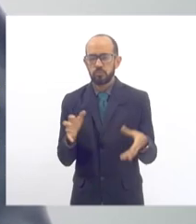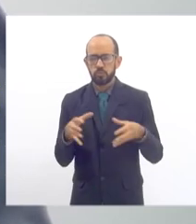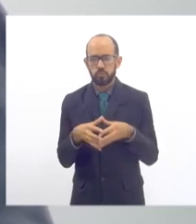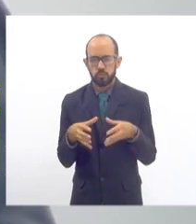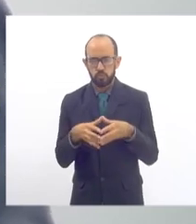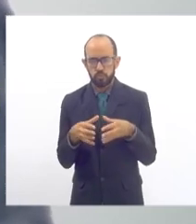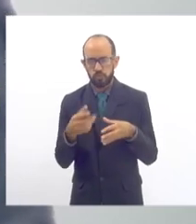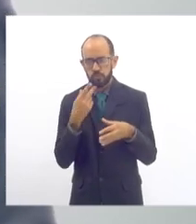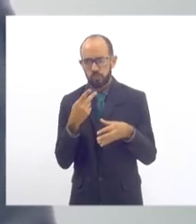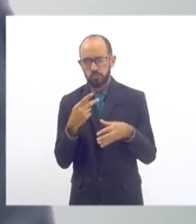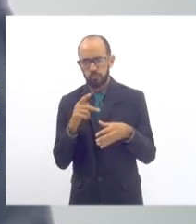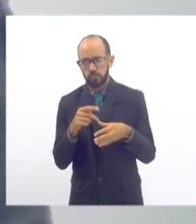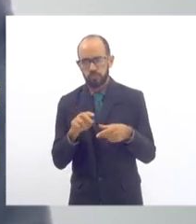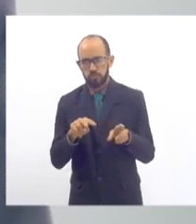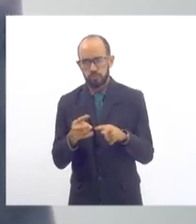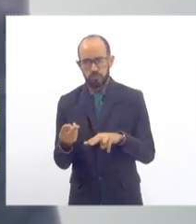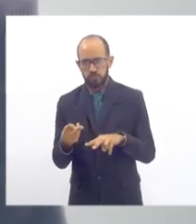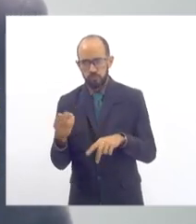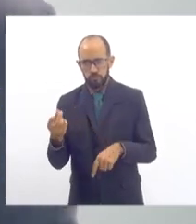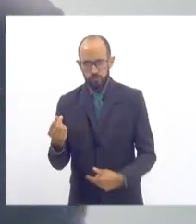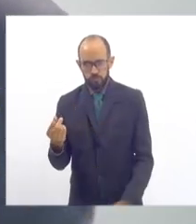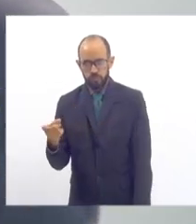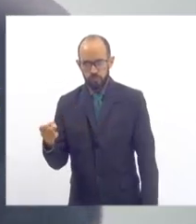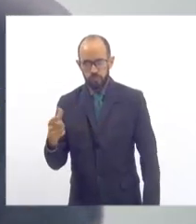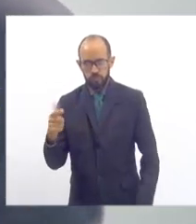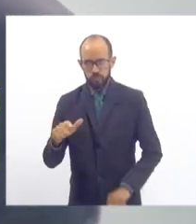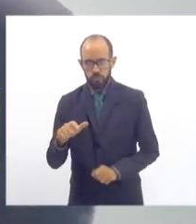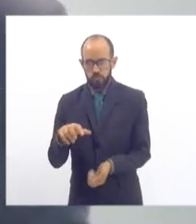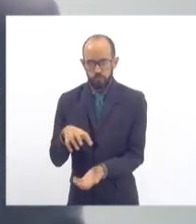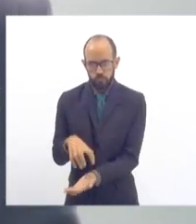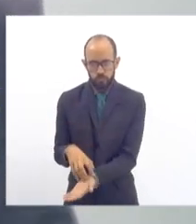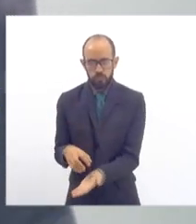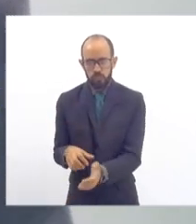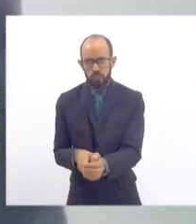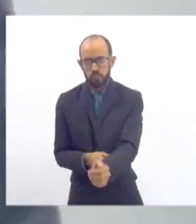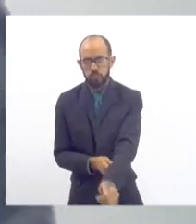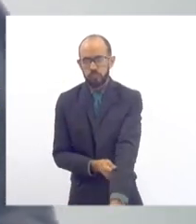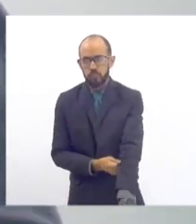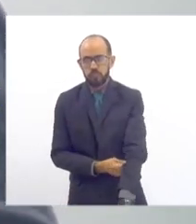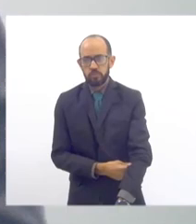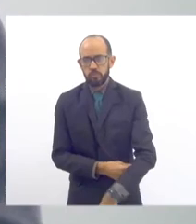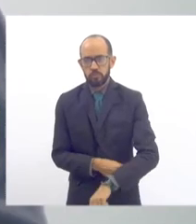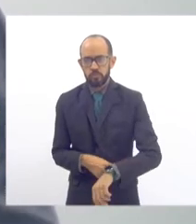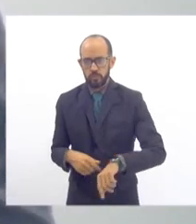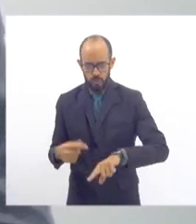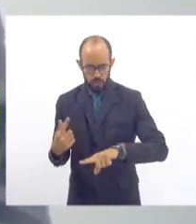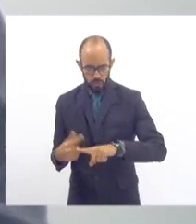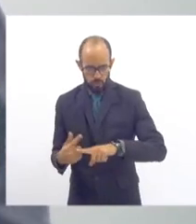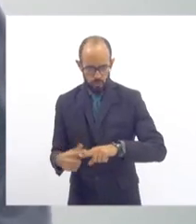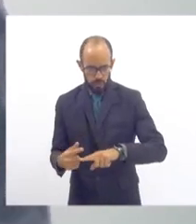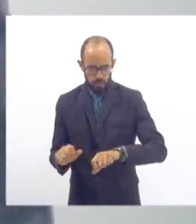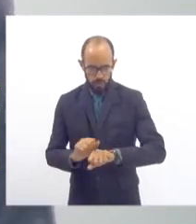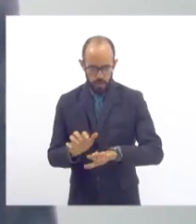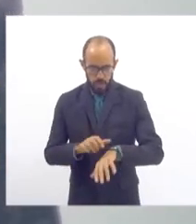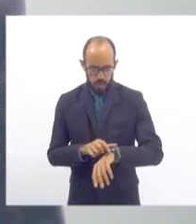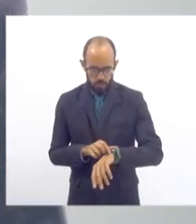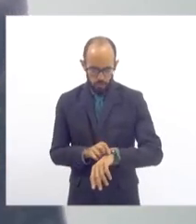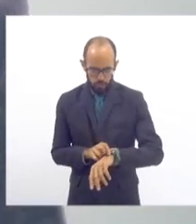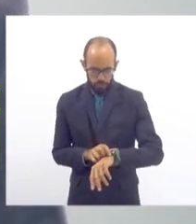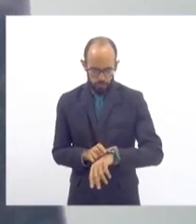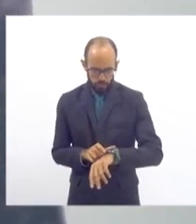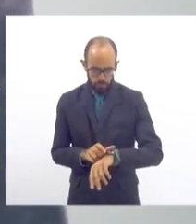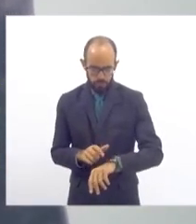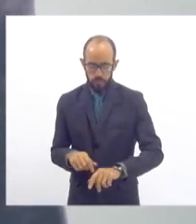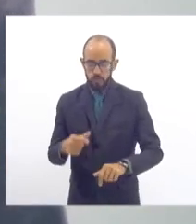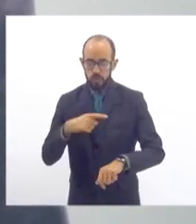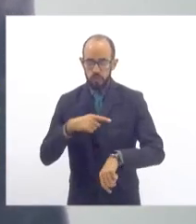muito desses repasses para outros órgãos que são feitos, é porque está claro que a gente tem aqui um ponto de tensão. É